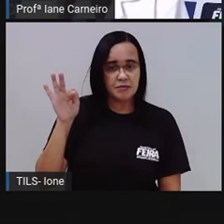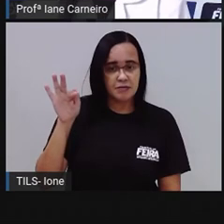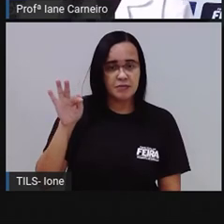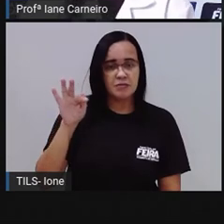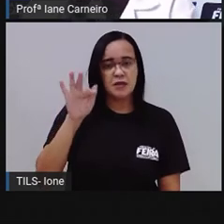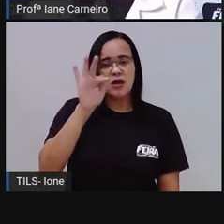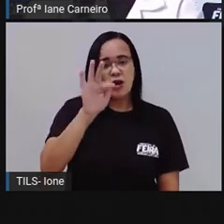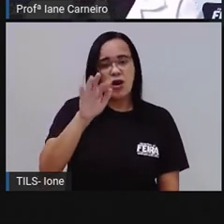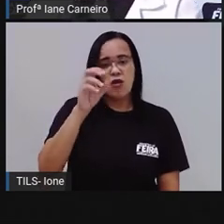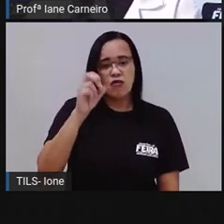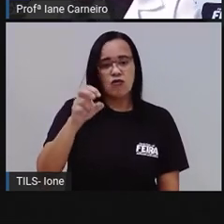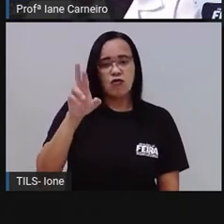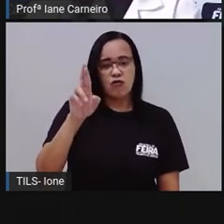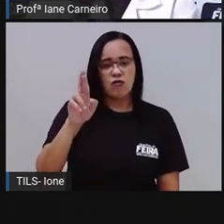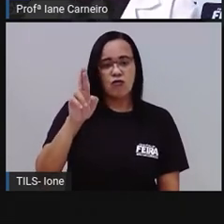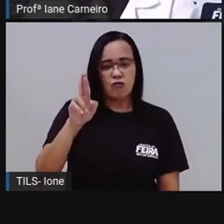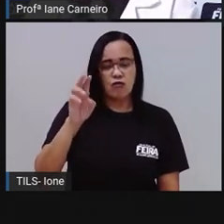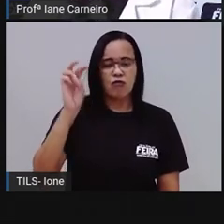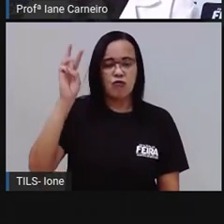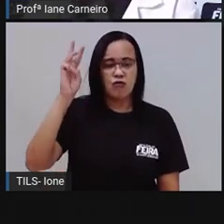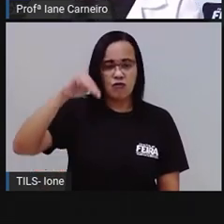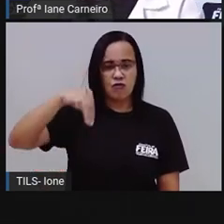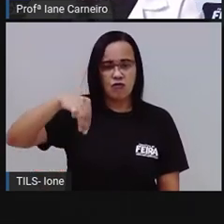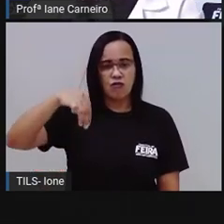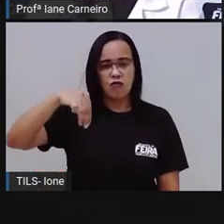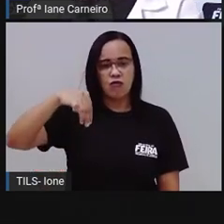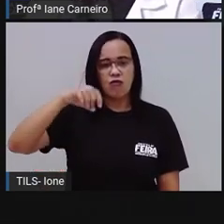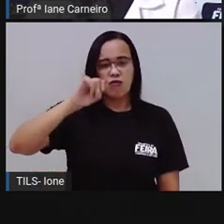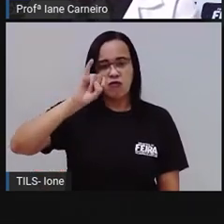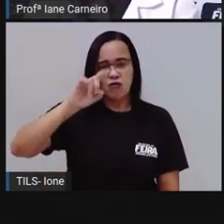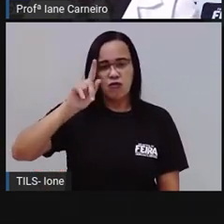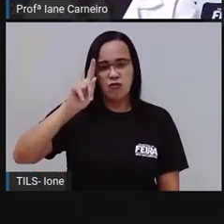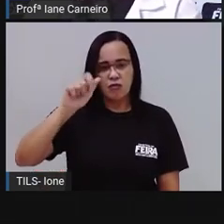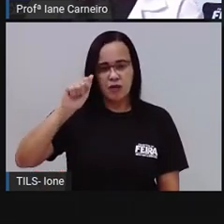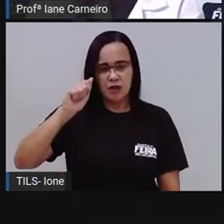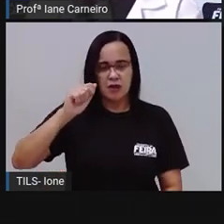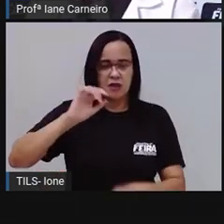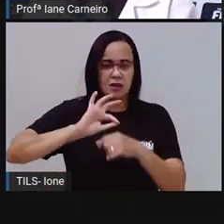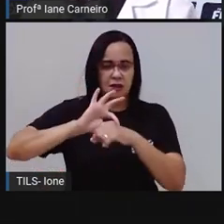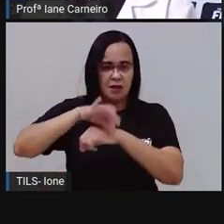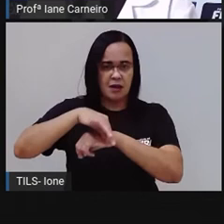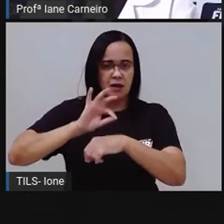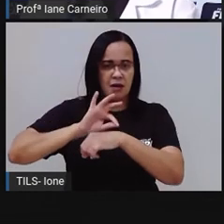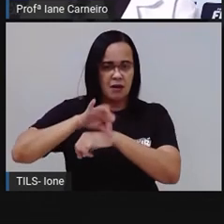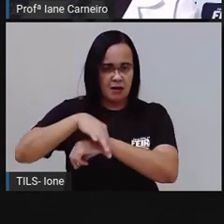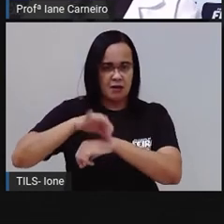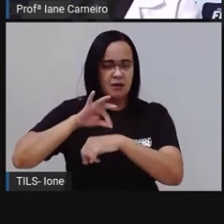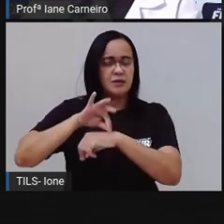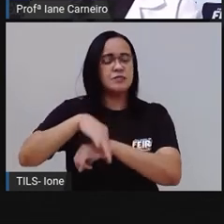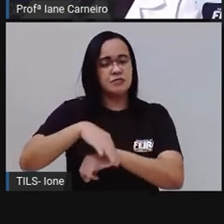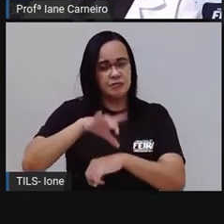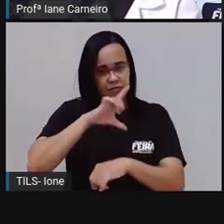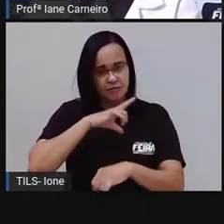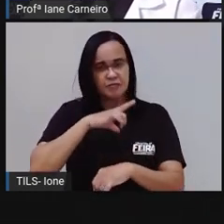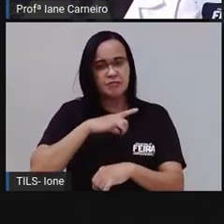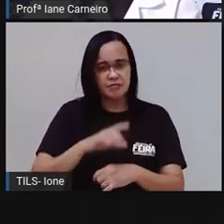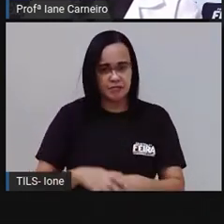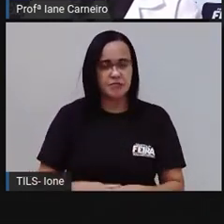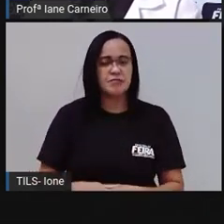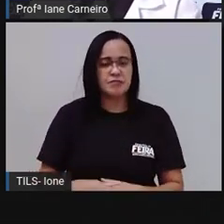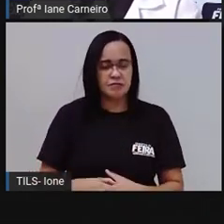F formiga, a gente fala fê, né? O som que ele produz é o som do fê. Então, ó, como é que a gente